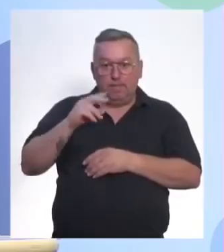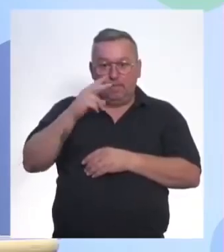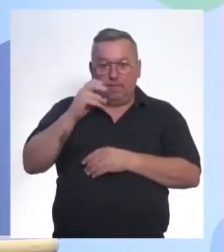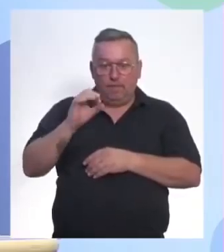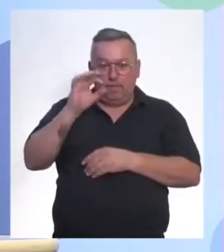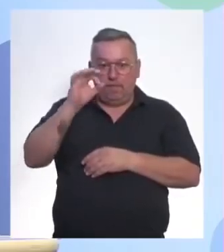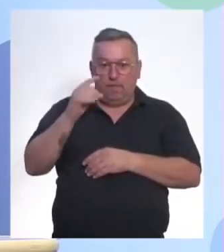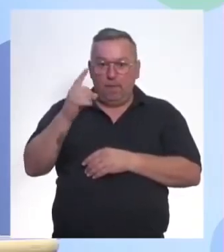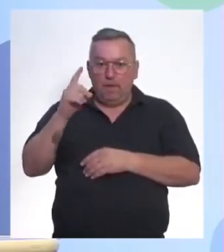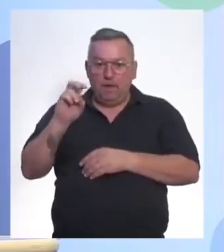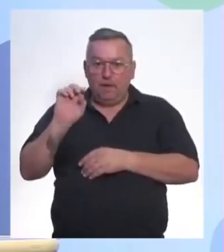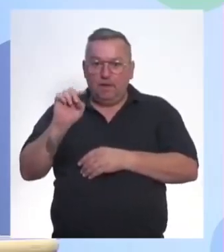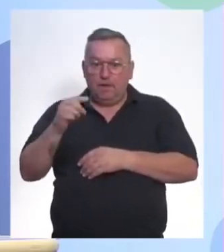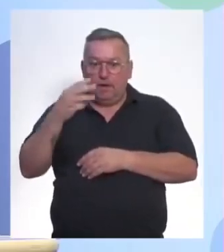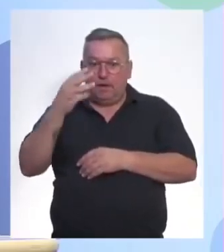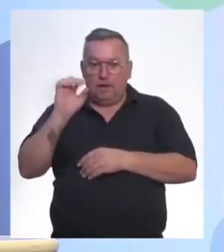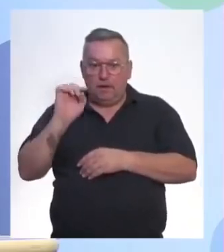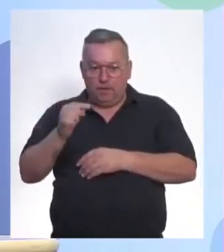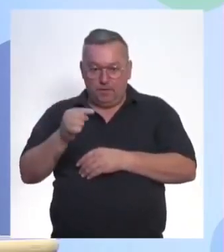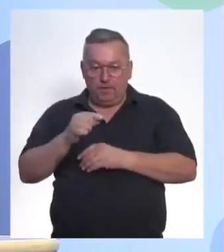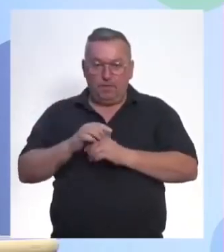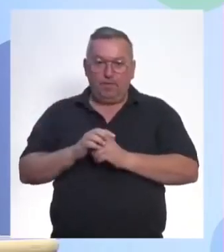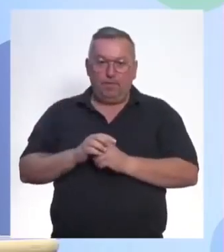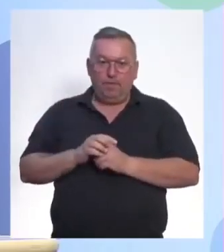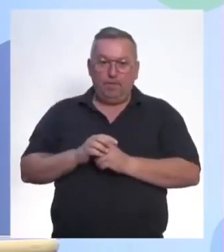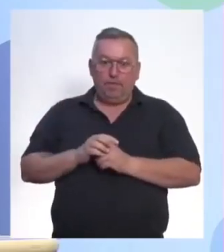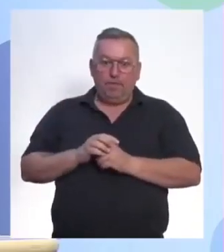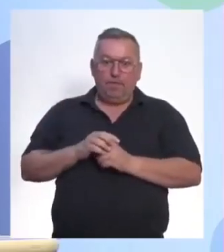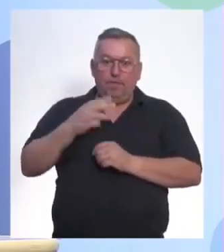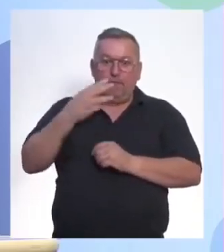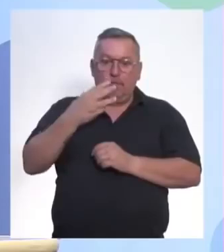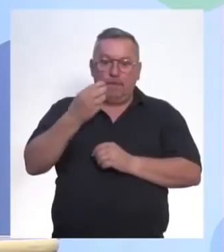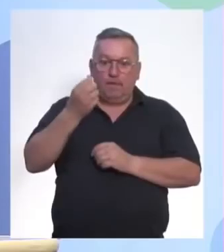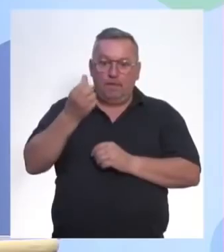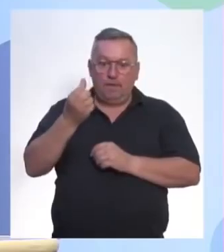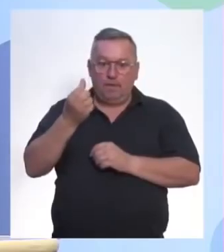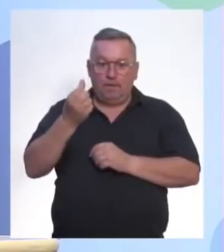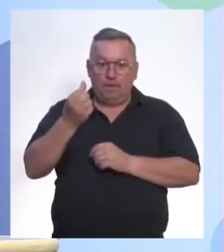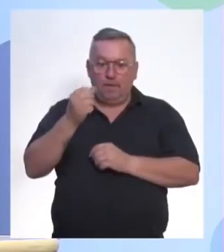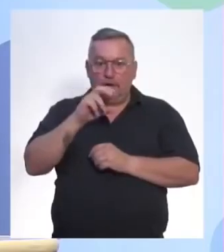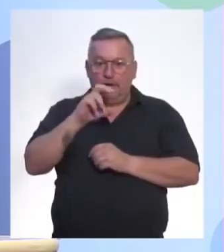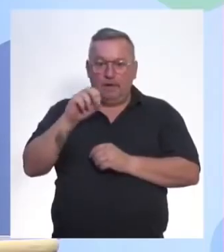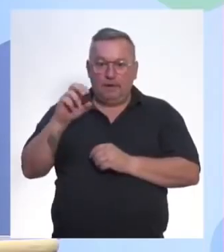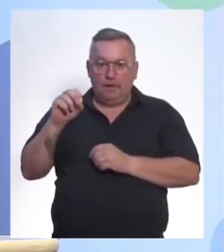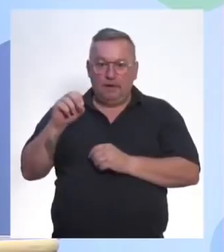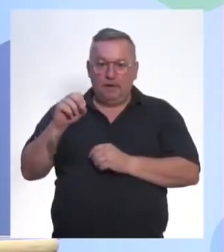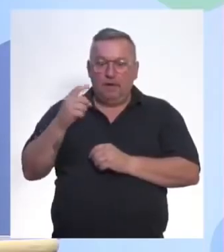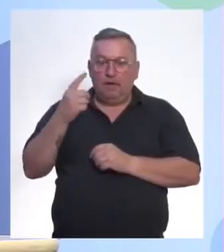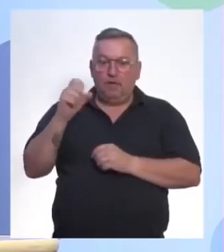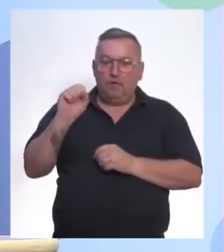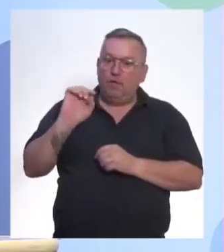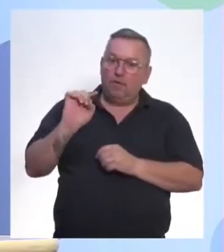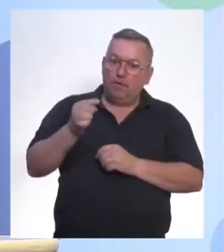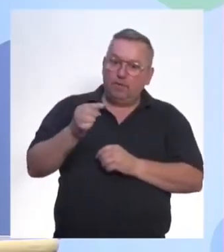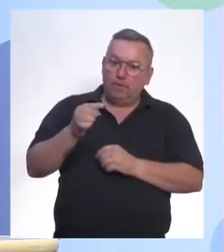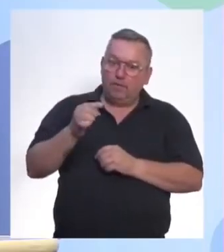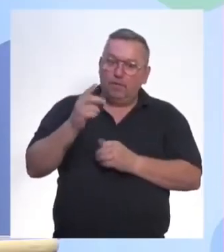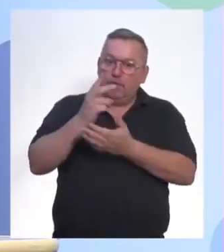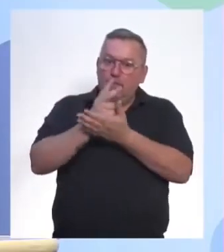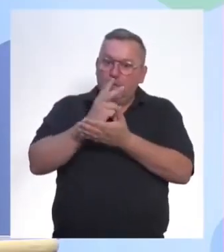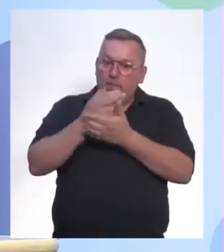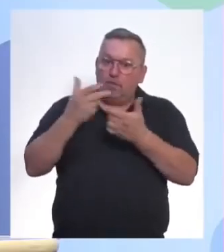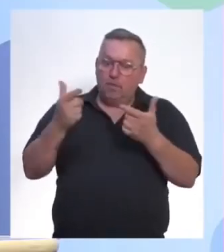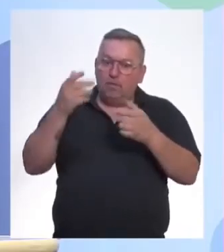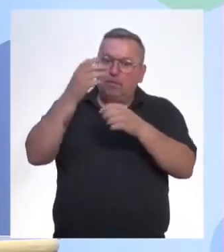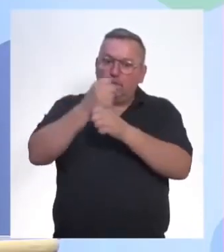20% de 15 mil é 3 mil. Uhum. 36 vezes 500 é 18 mil, Opa. que é a mesma coisa de